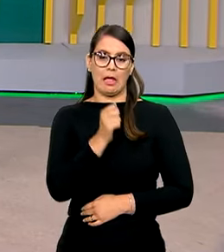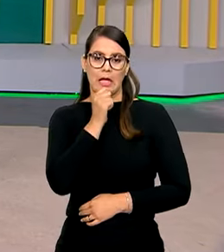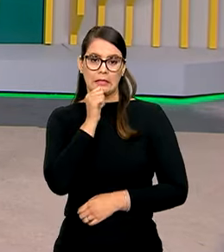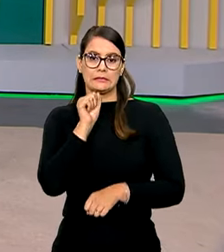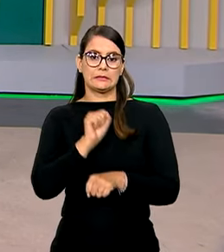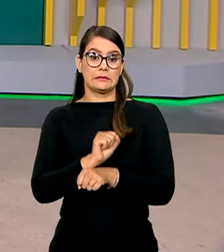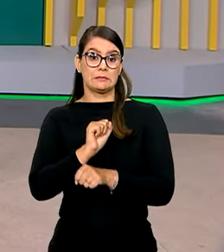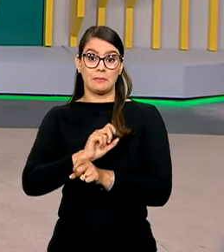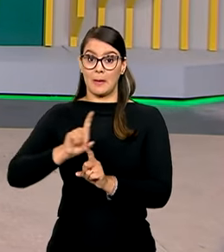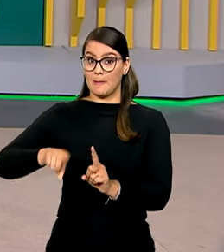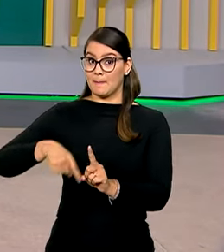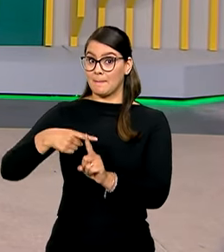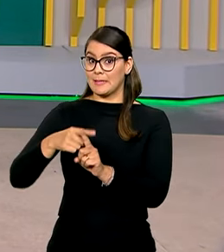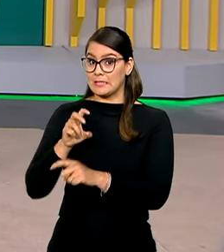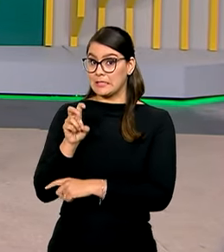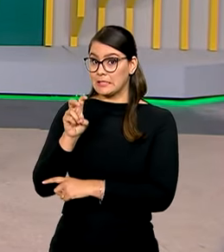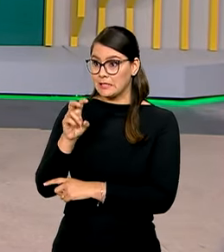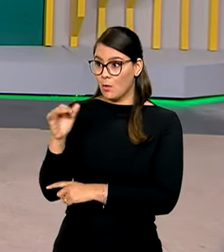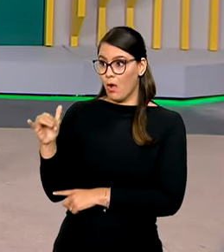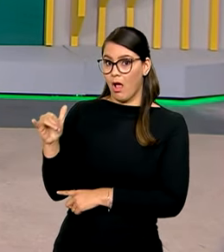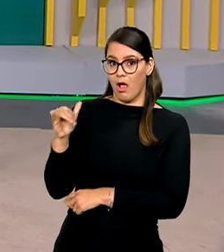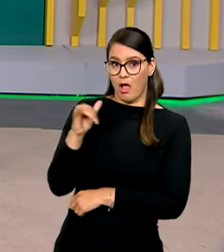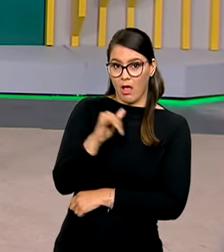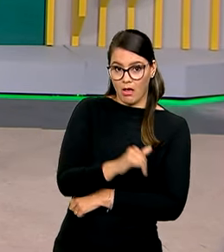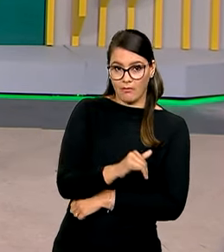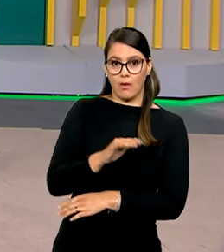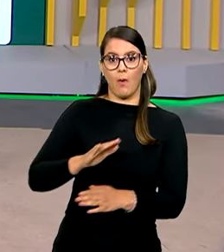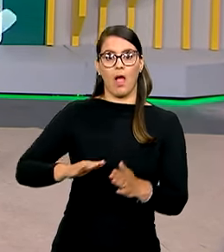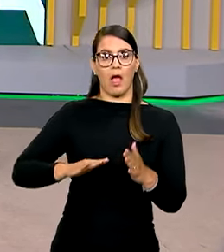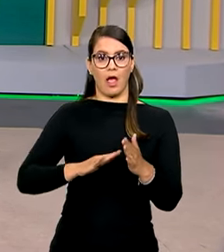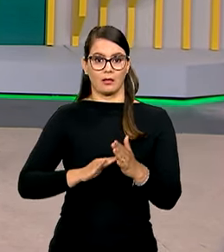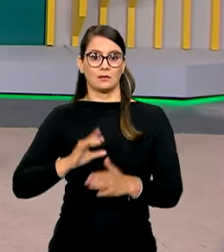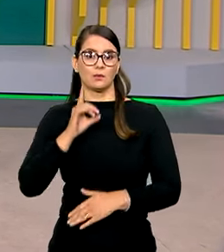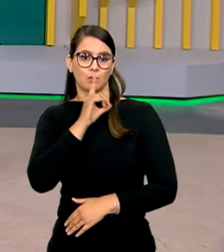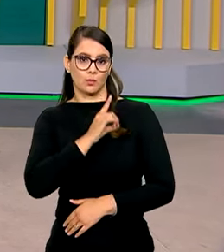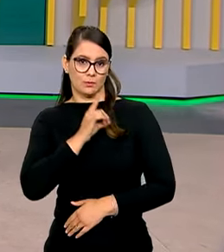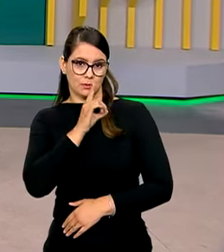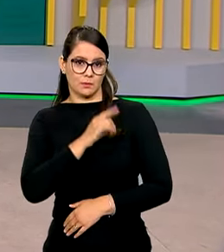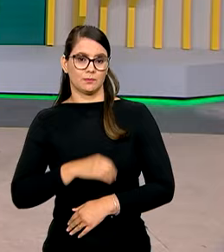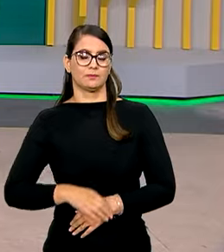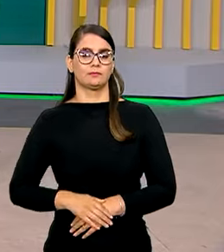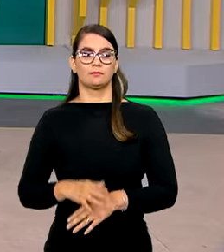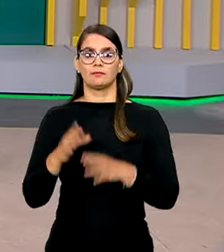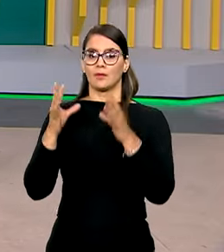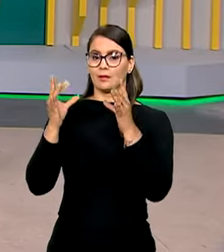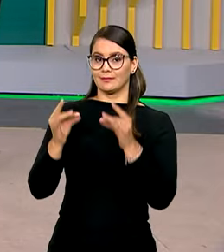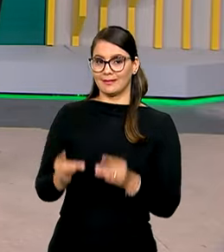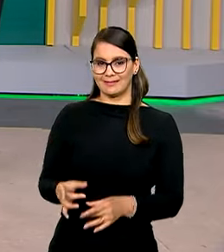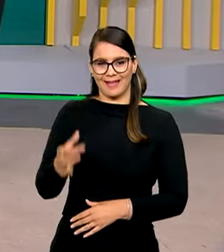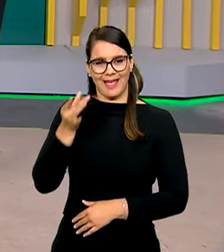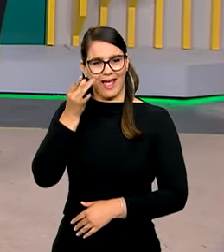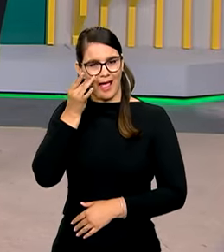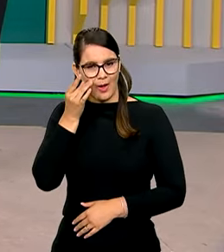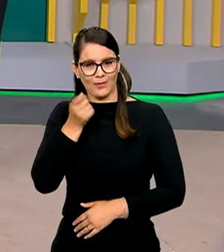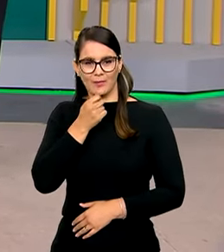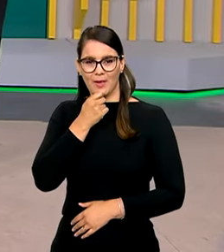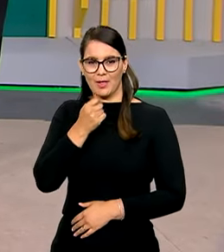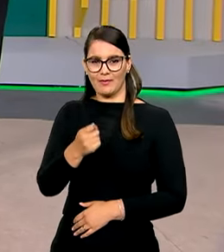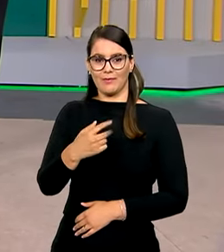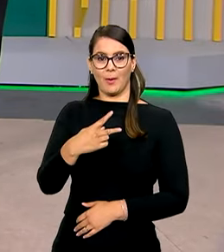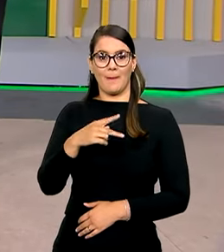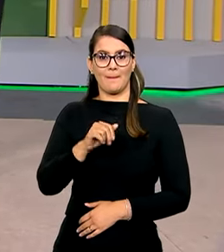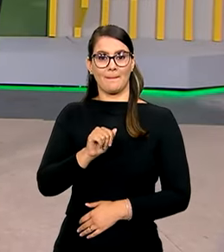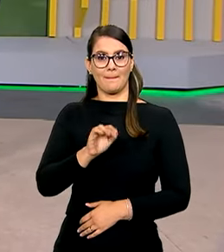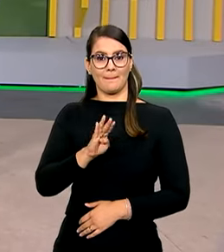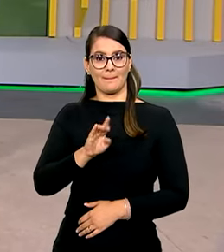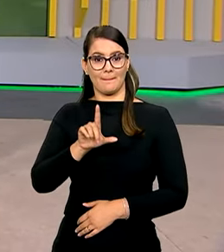aguardados mais 5 voos de resgate que devem ser feitos até o próximo domingo. E quem tem os detalhes ao vivo é o repórter Pablo